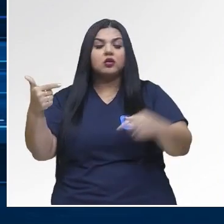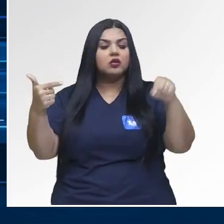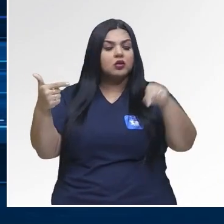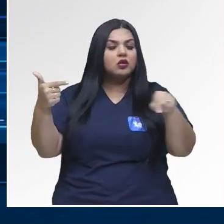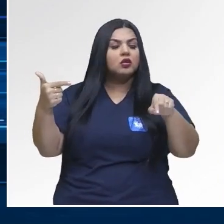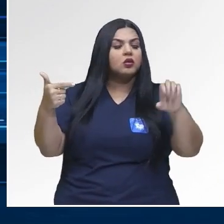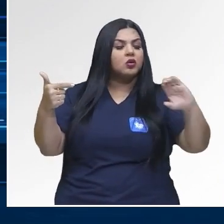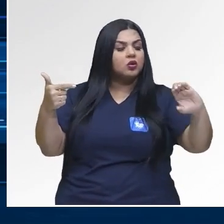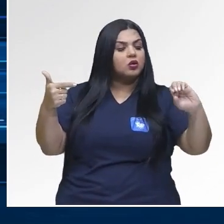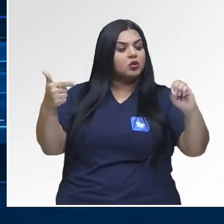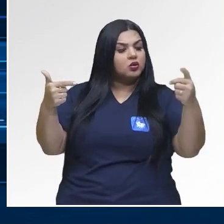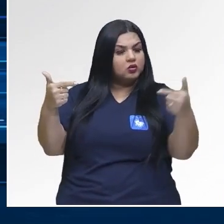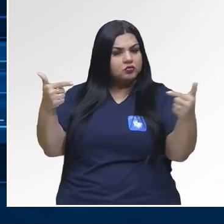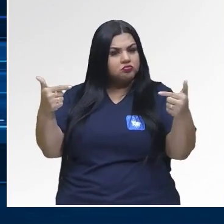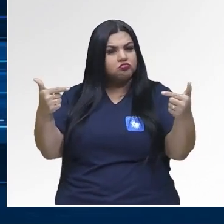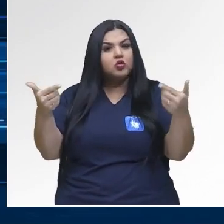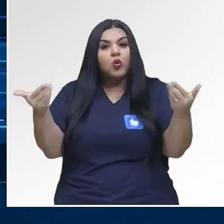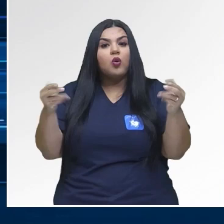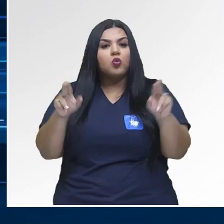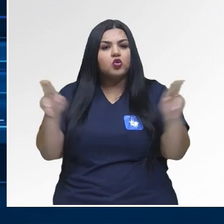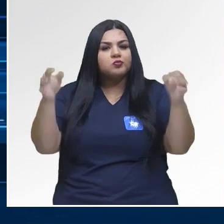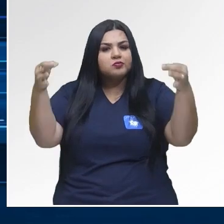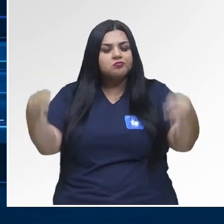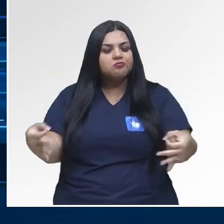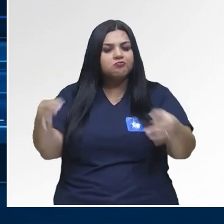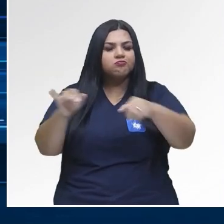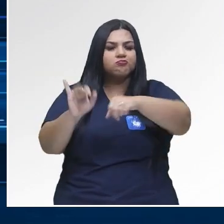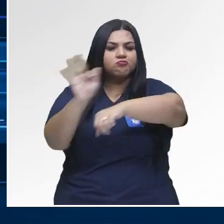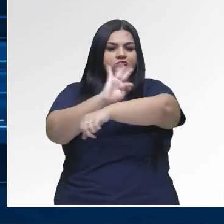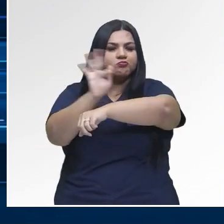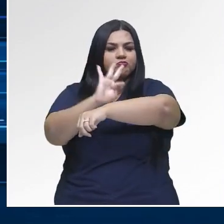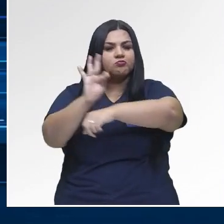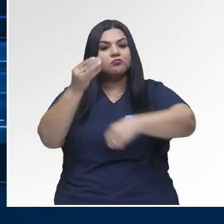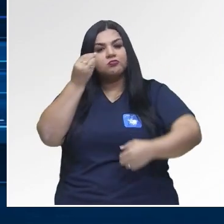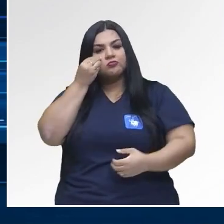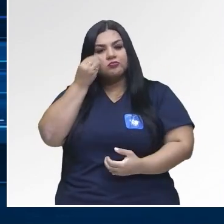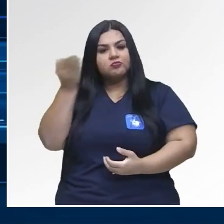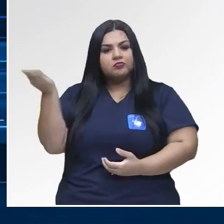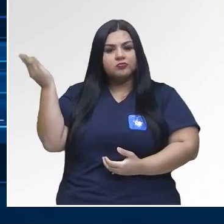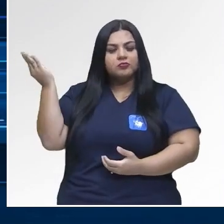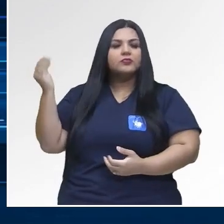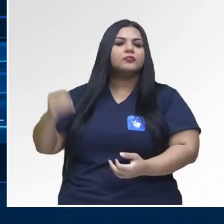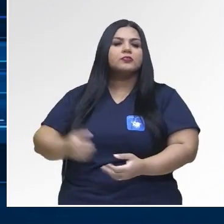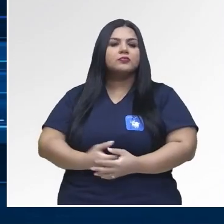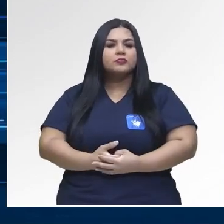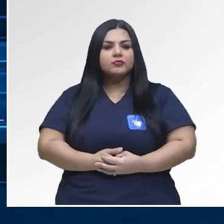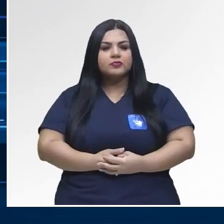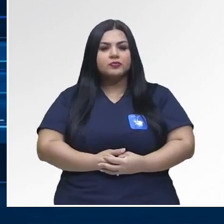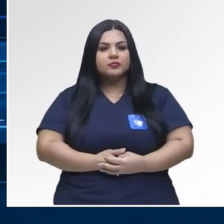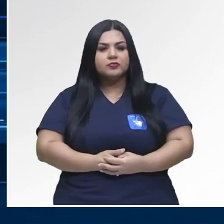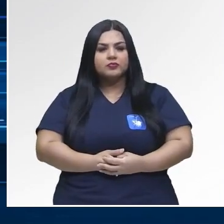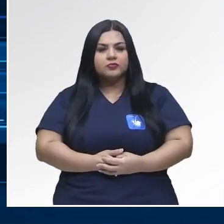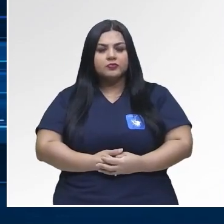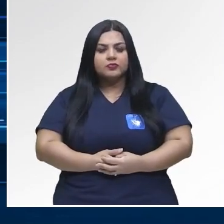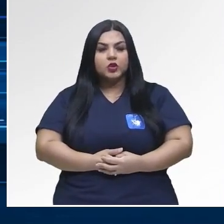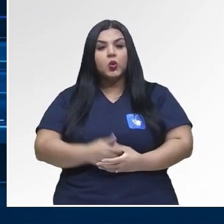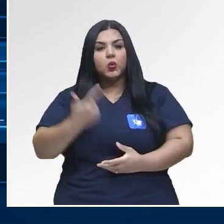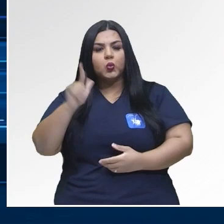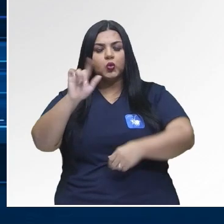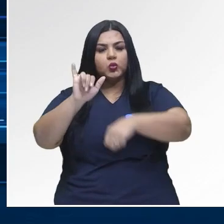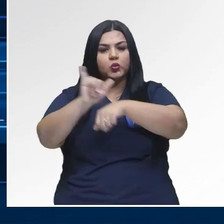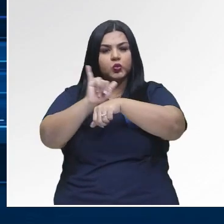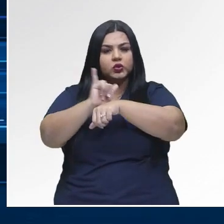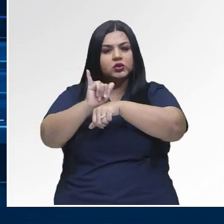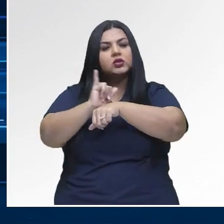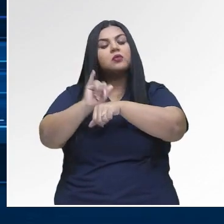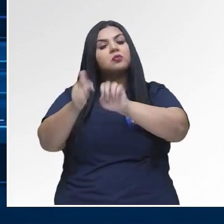estiver carregando gás carbônico. Então, vamos observar aqui na próxima imagem. Temos aqui um outro esquema,